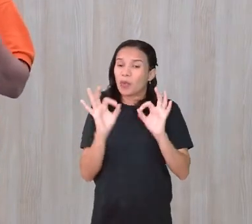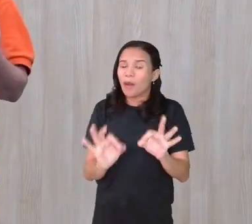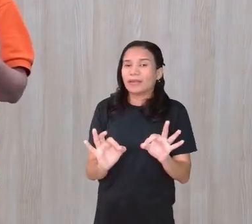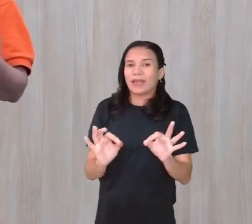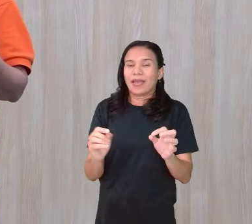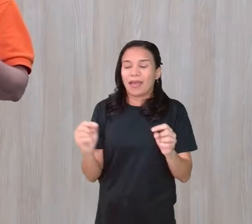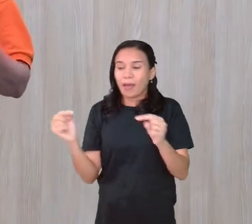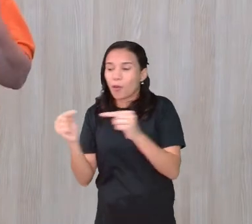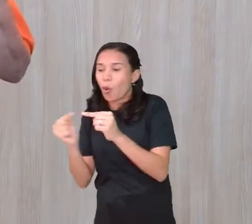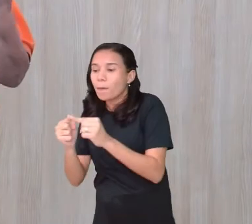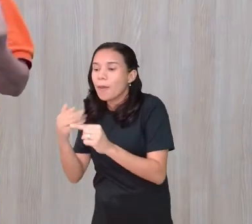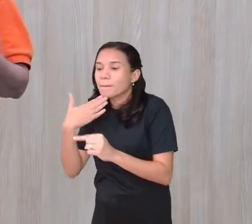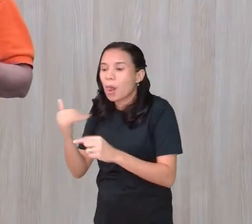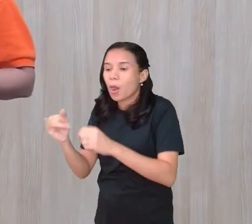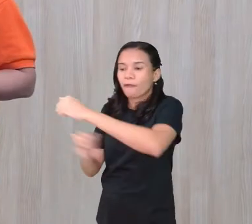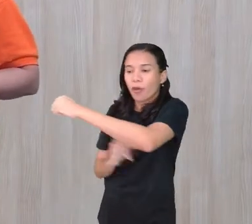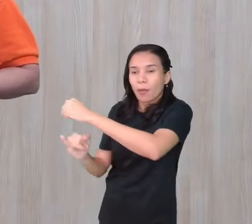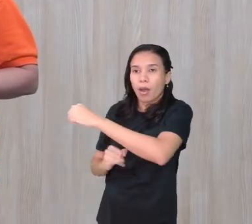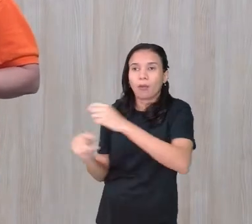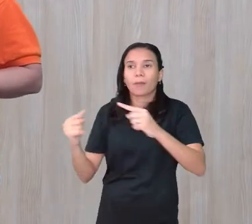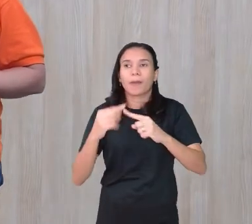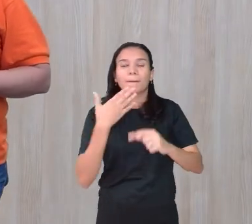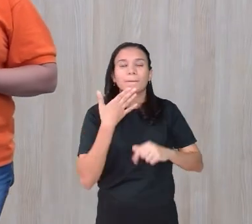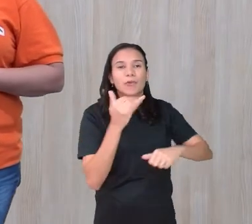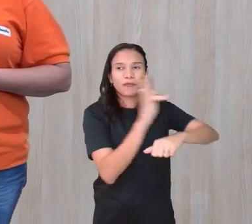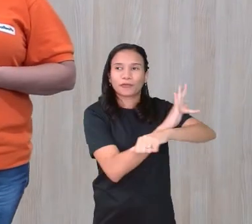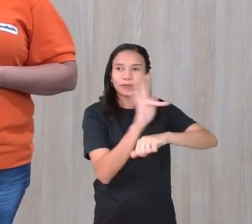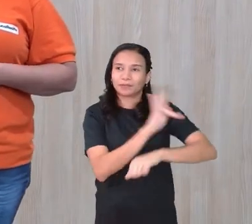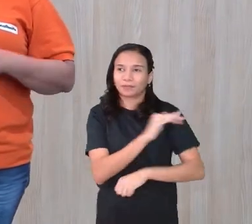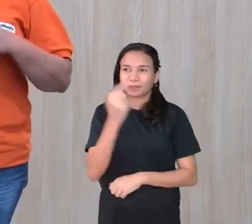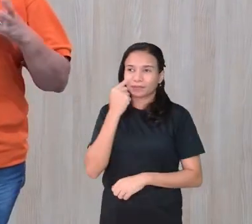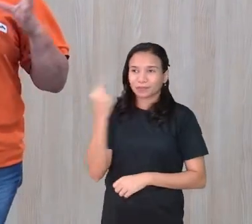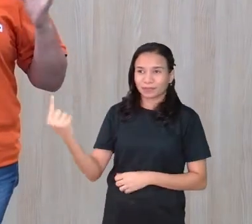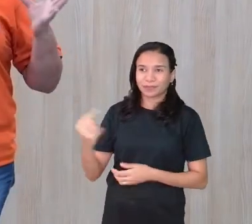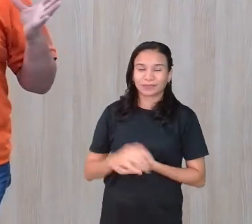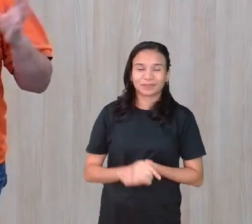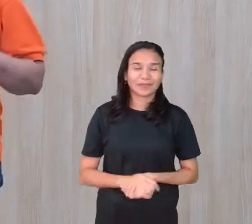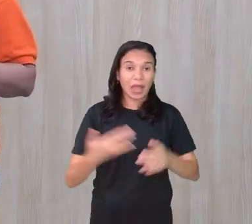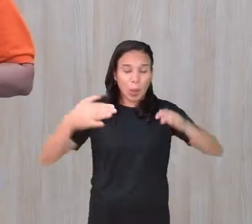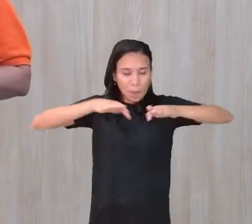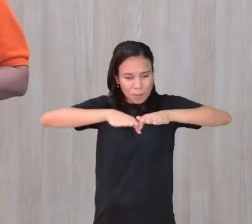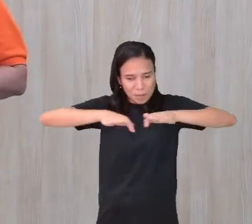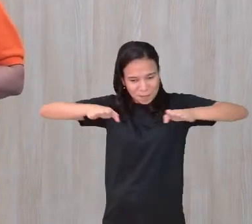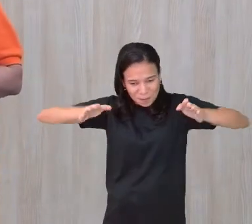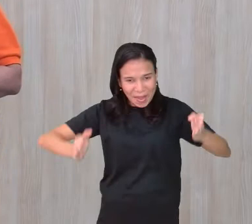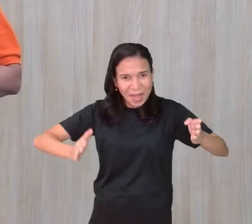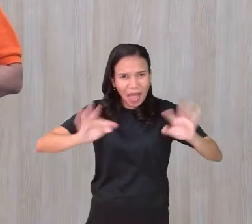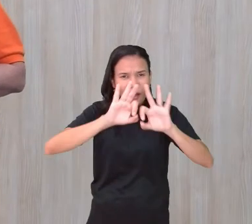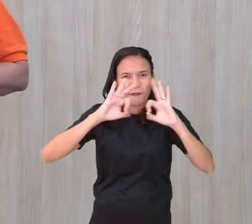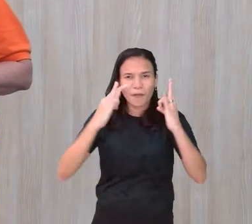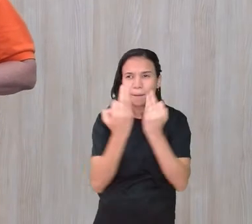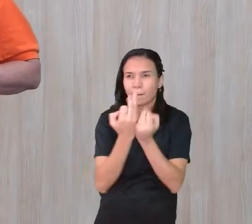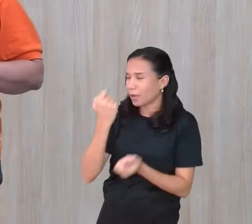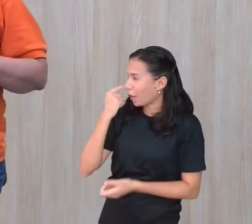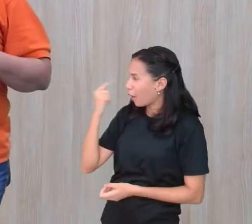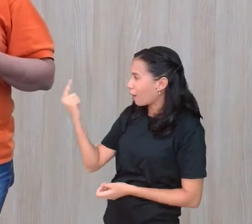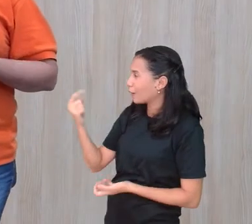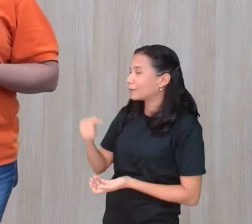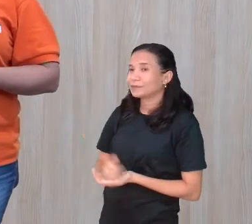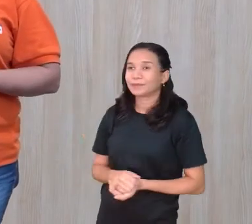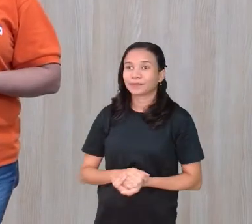uma linguagem informal. Então, nós temos aqui, né, uma mesa, uma família. Então,